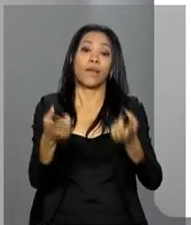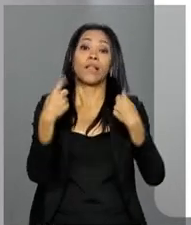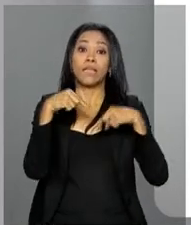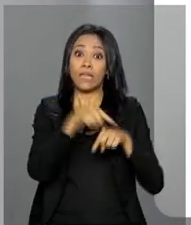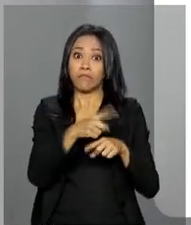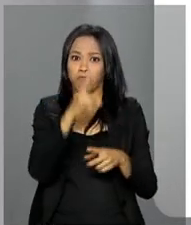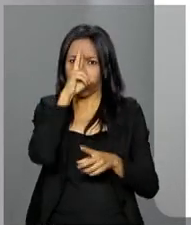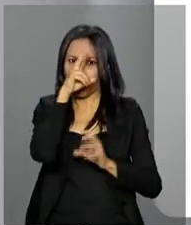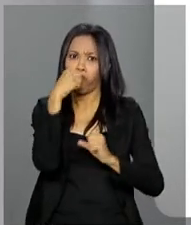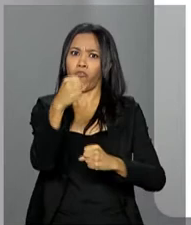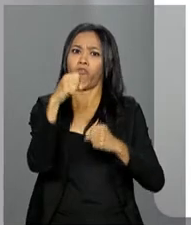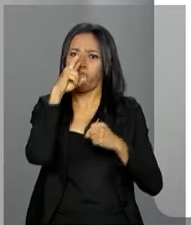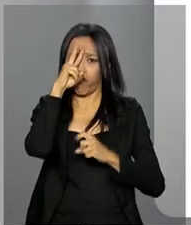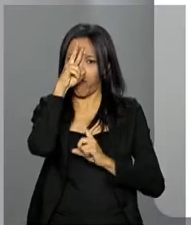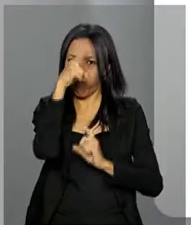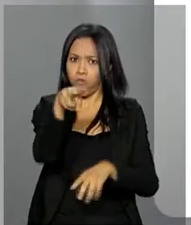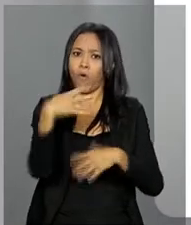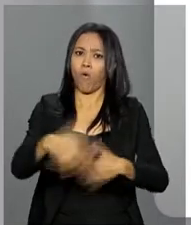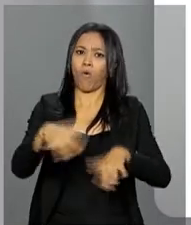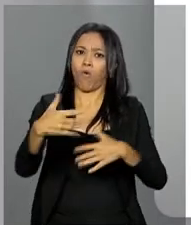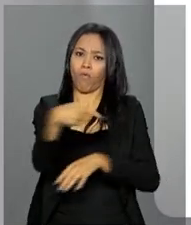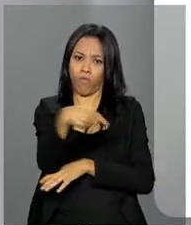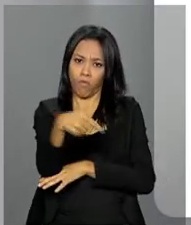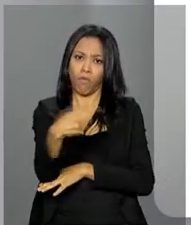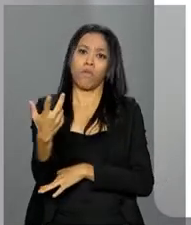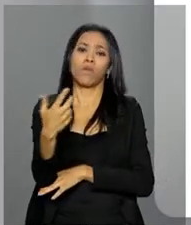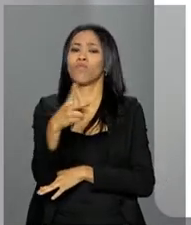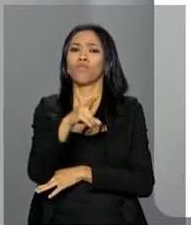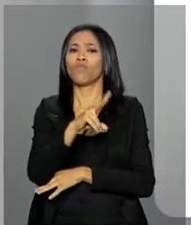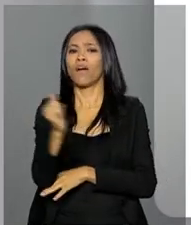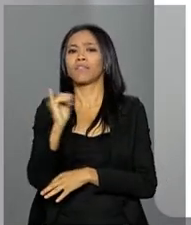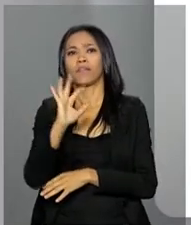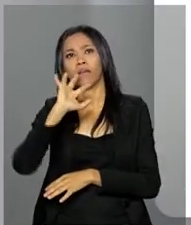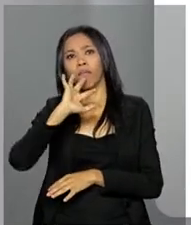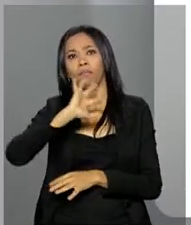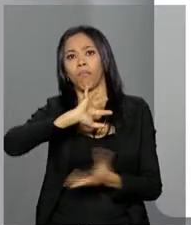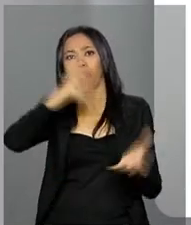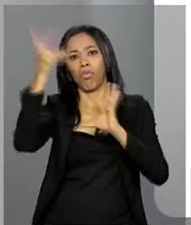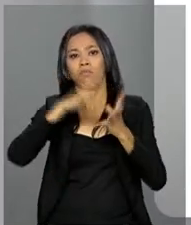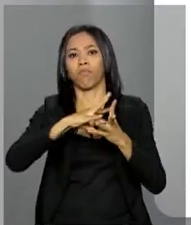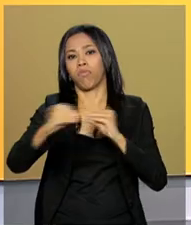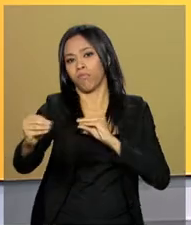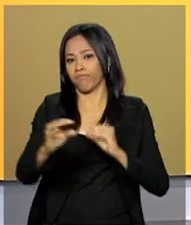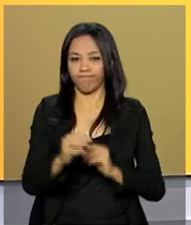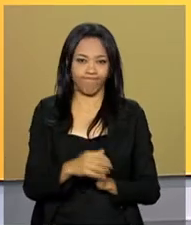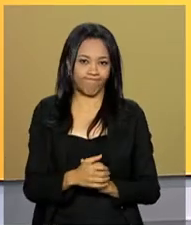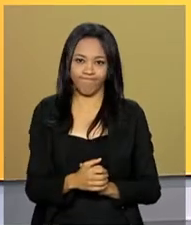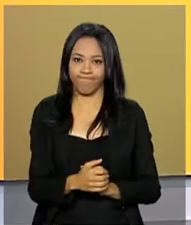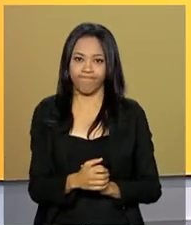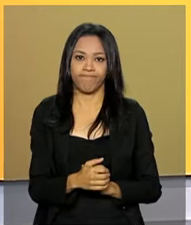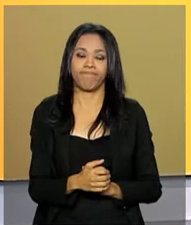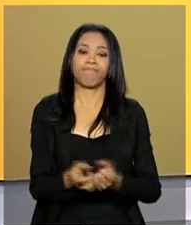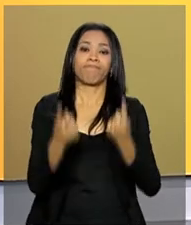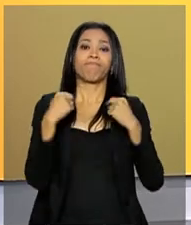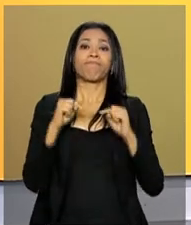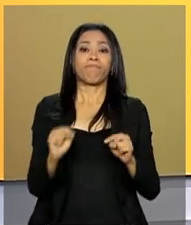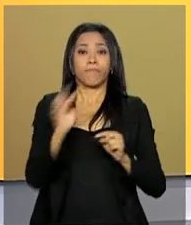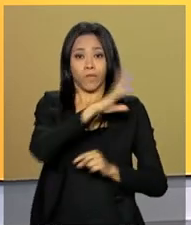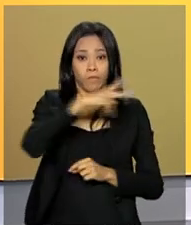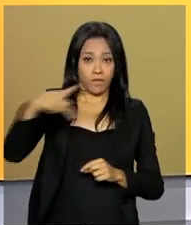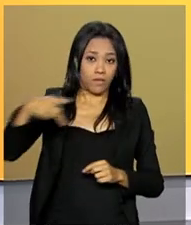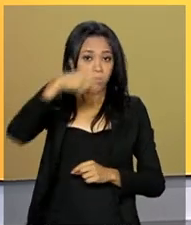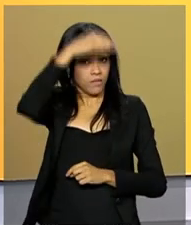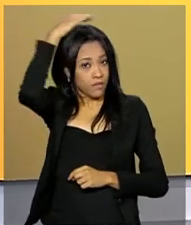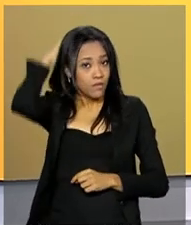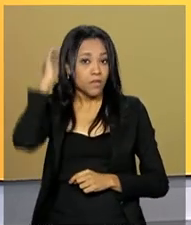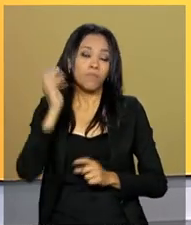tão forte quanto a dos últimos anos não desaparecem do dia para a noite. E o presidente Michel Temer disse